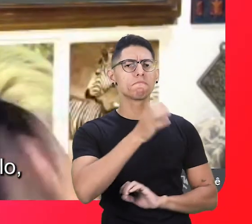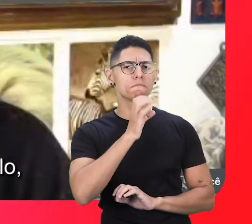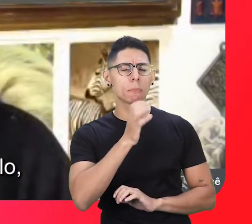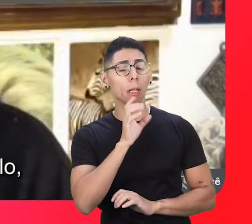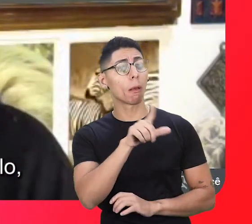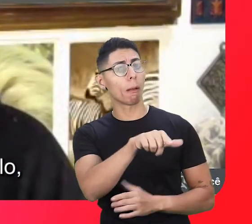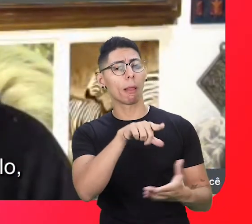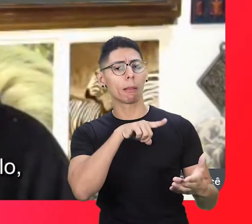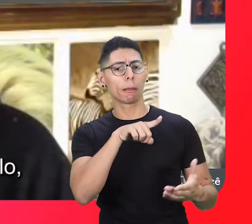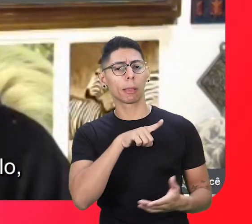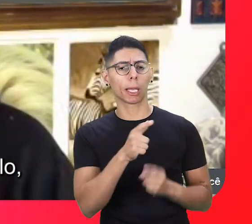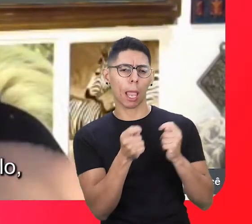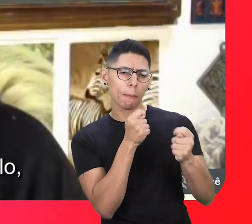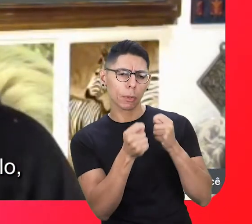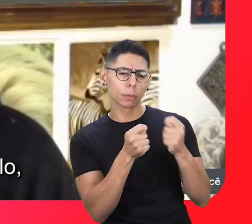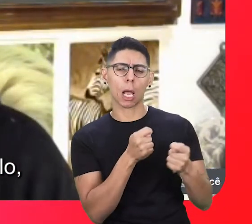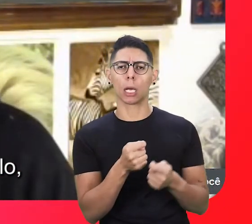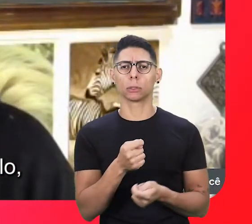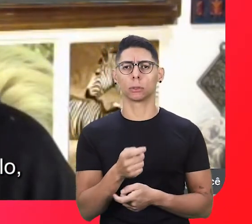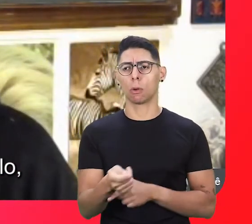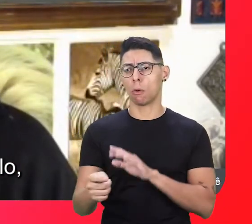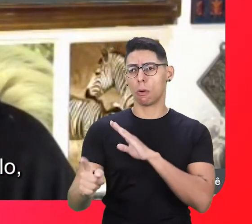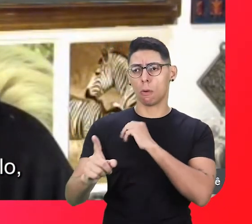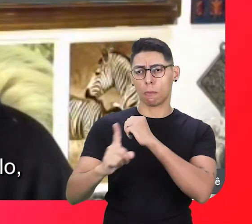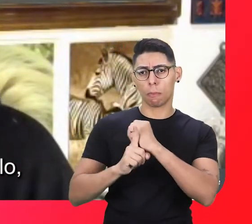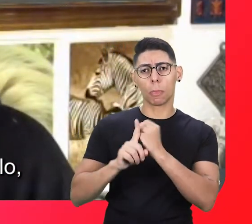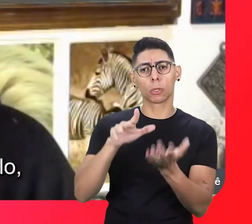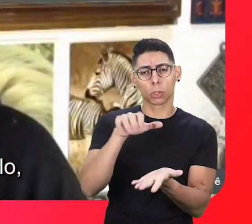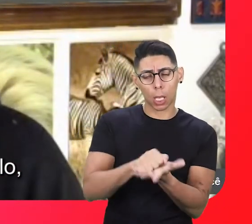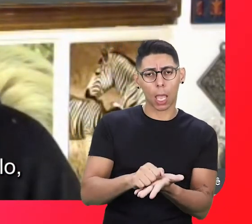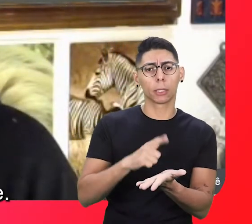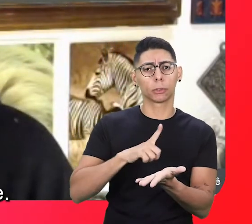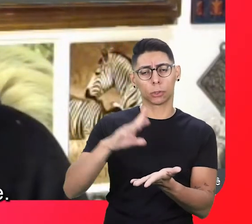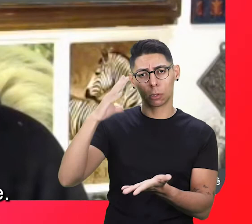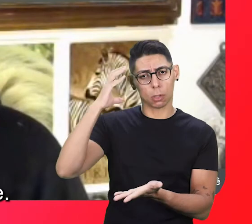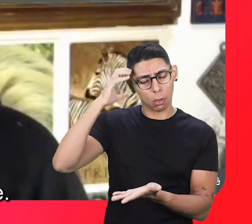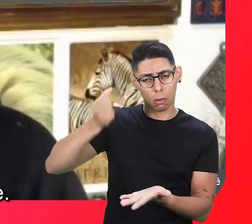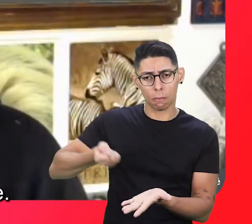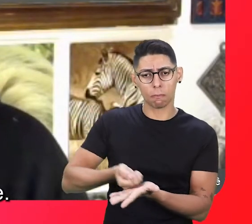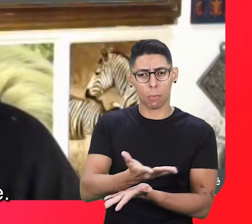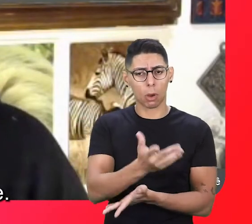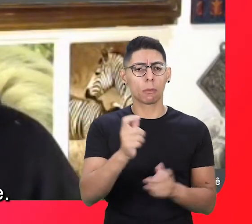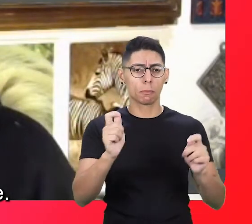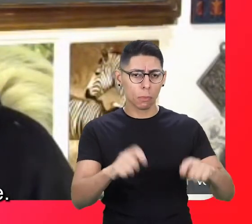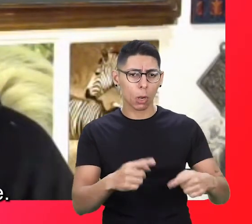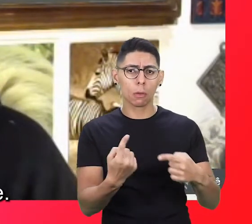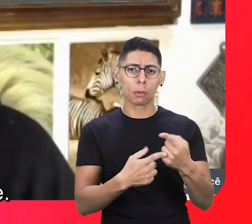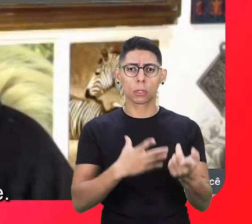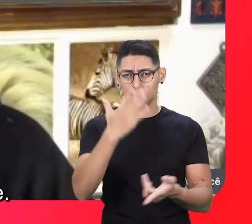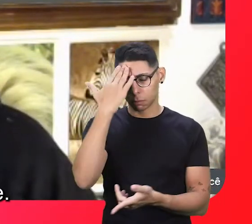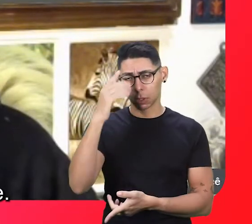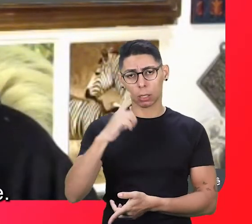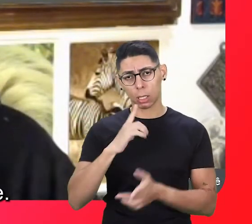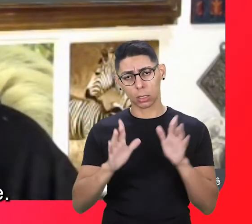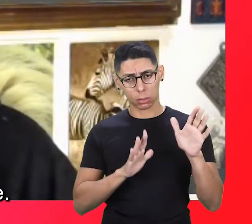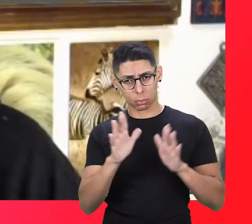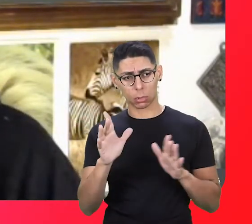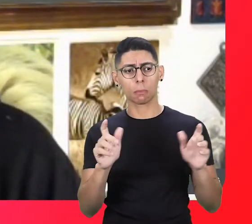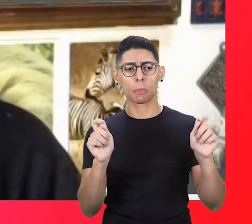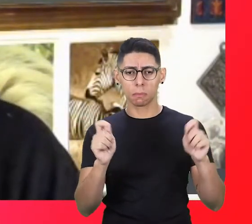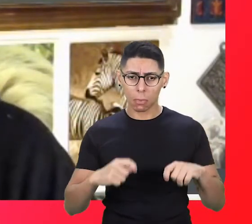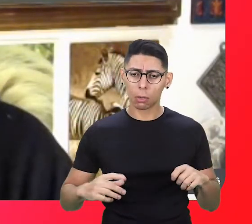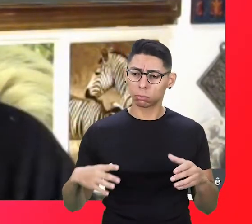o seu podcast, videocast, por exemplo, já que tem acessibilidade, que a gente sabe que você não deixaria que não